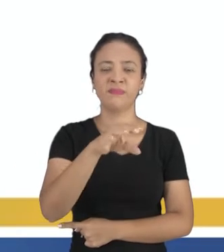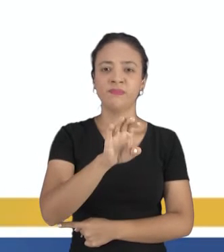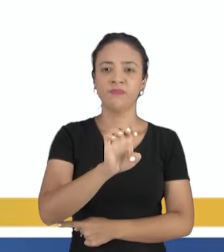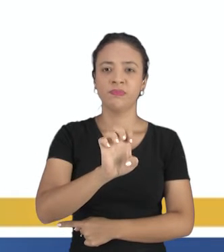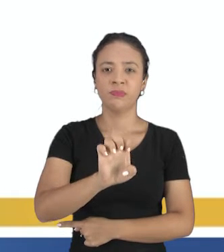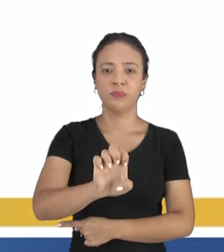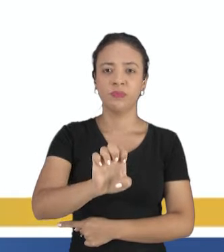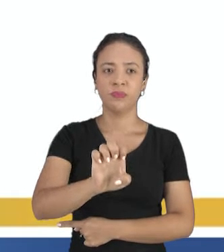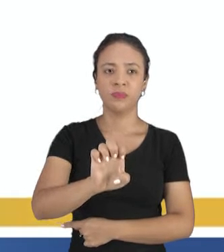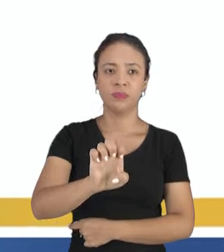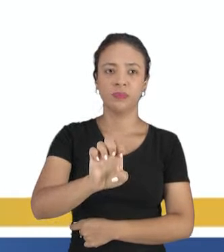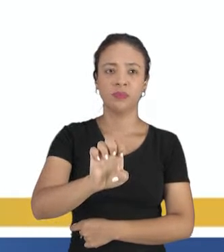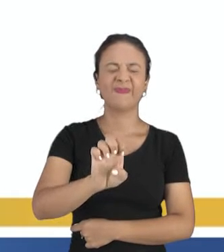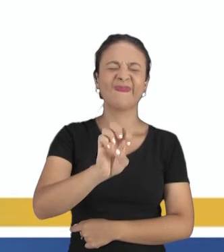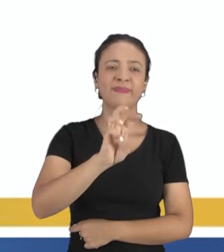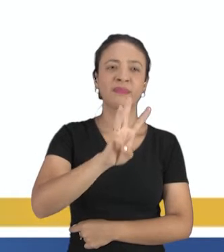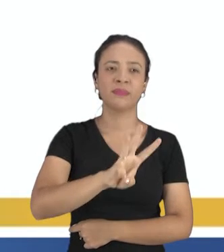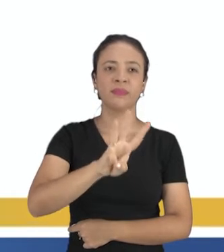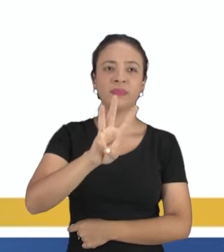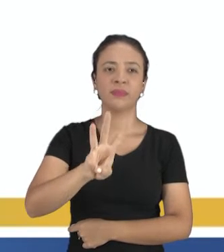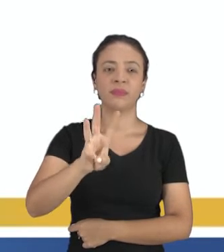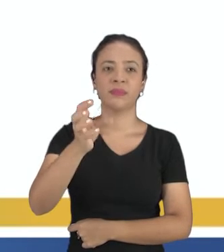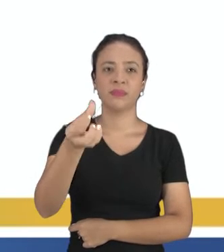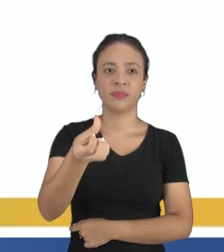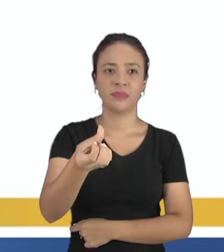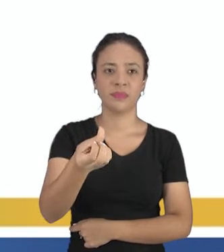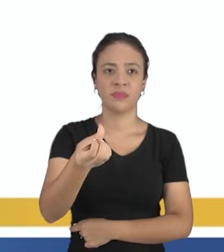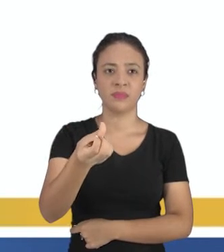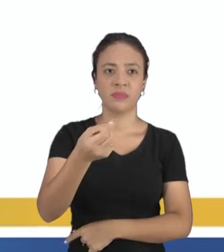237,6. E a letra E,